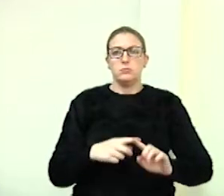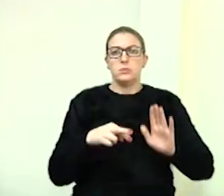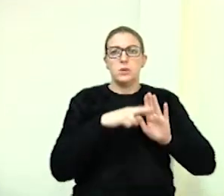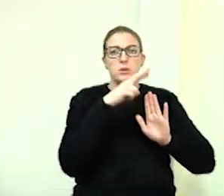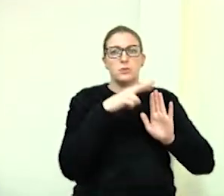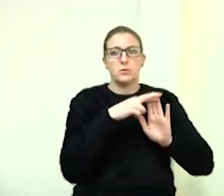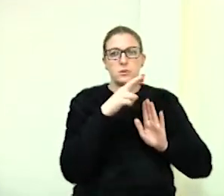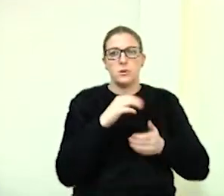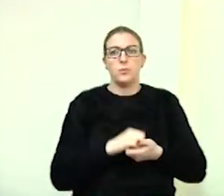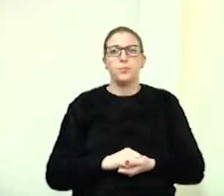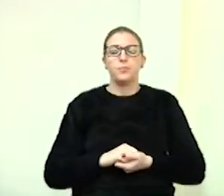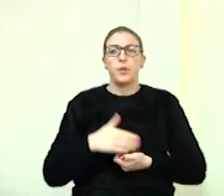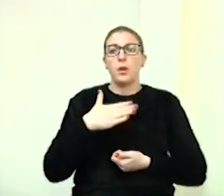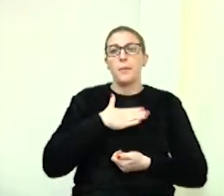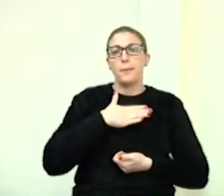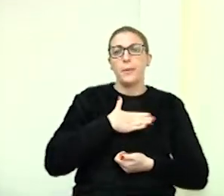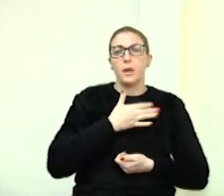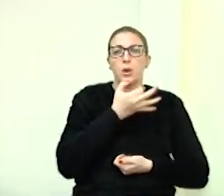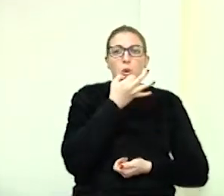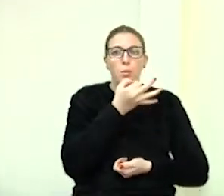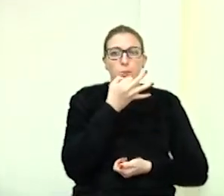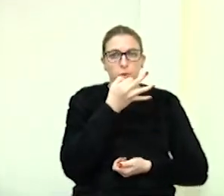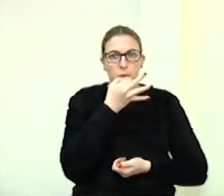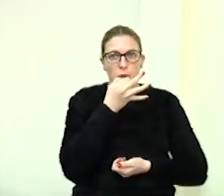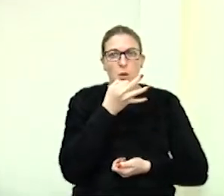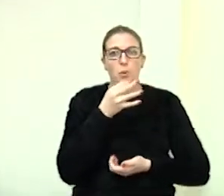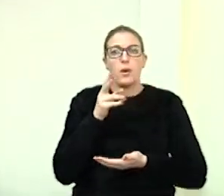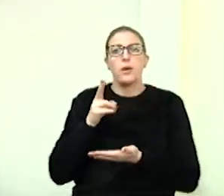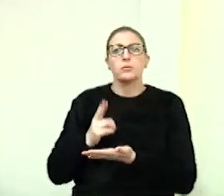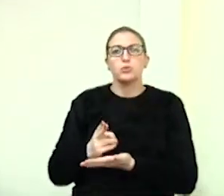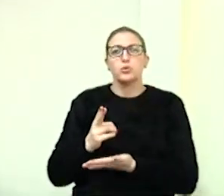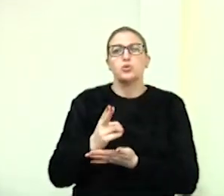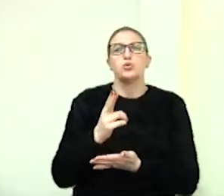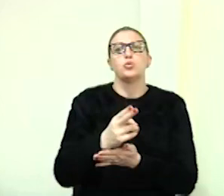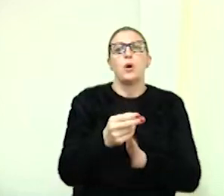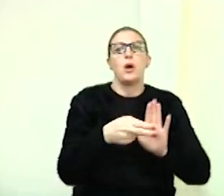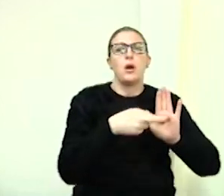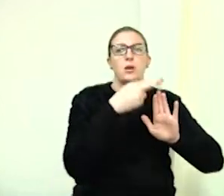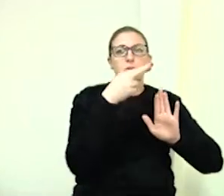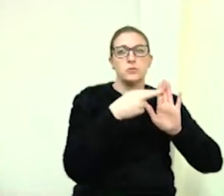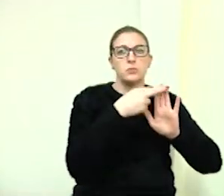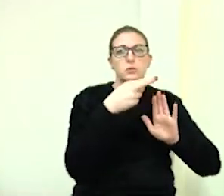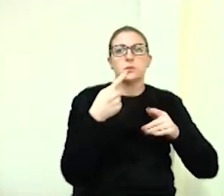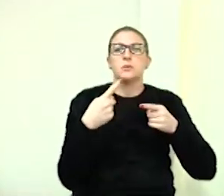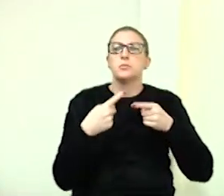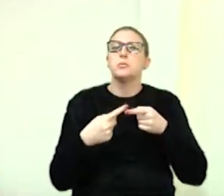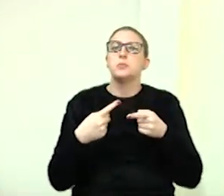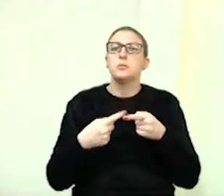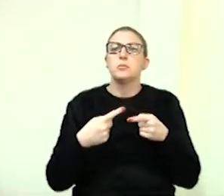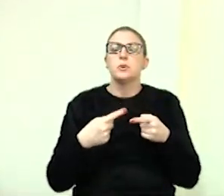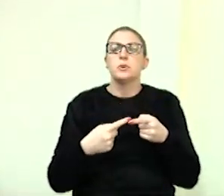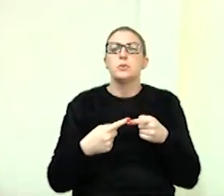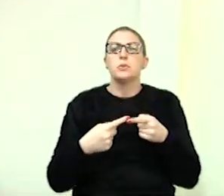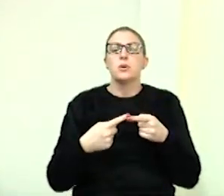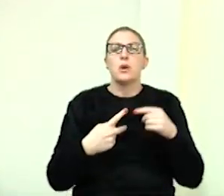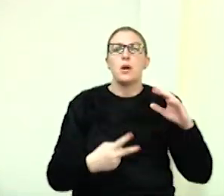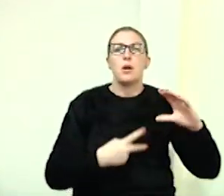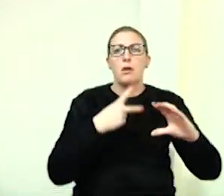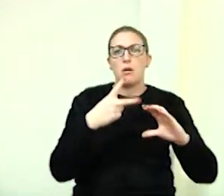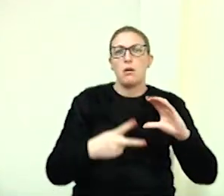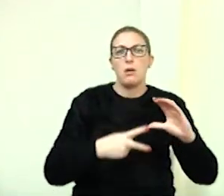O meu posicionamento é pela manutenção da resolução, até porque esta casa, por um bom período,